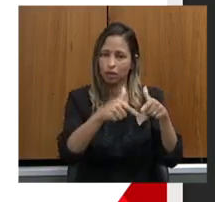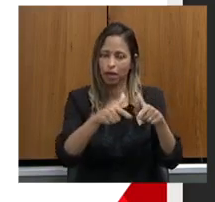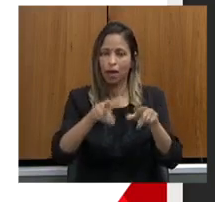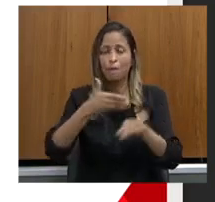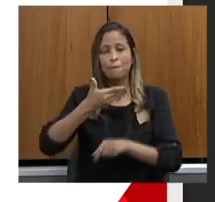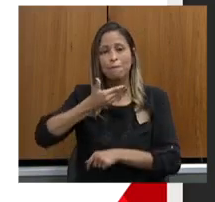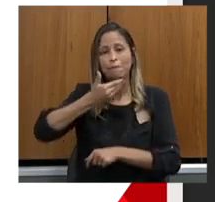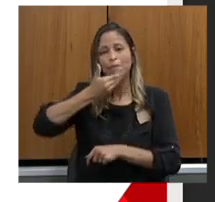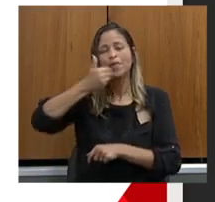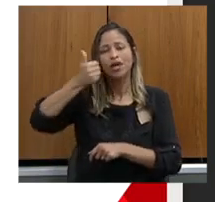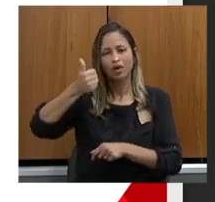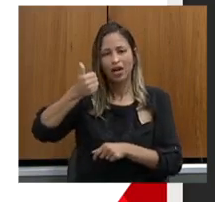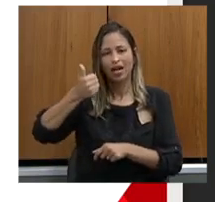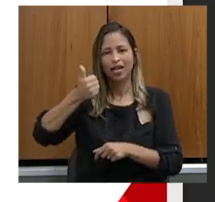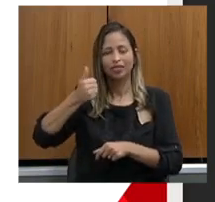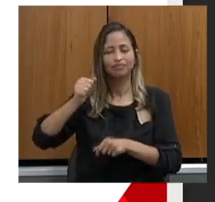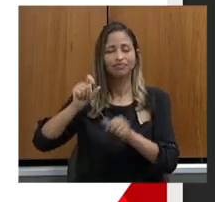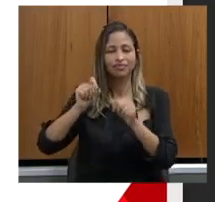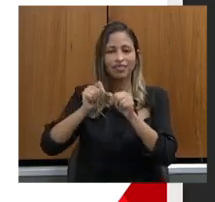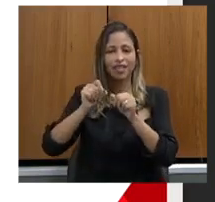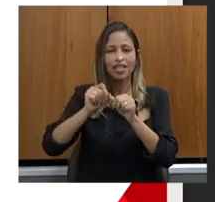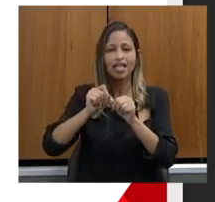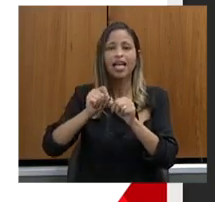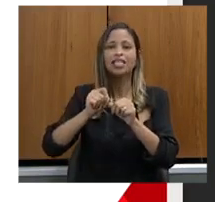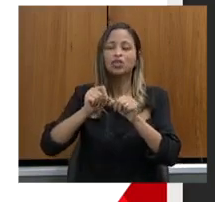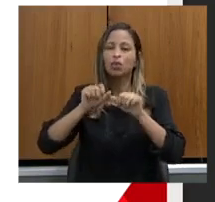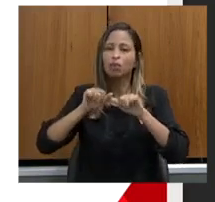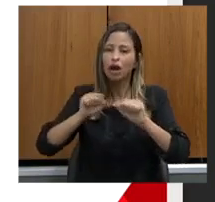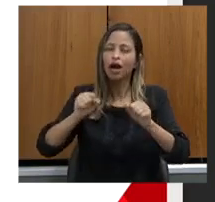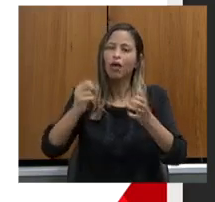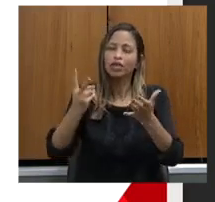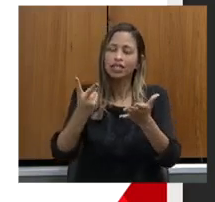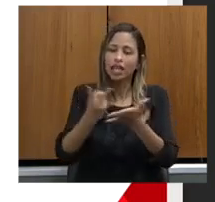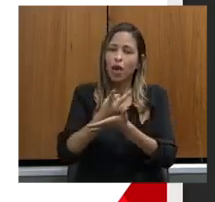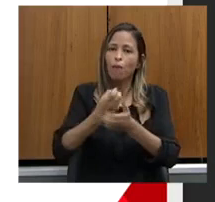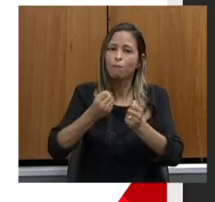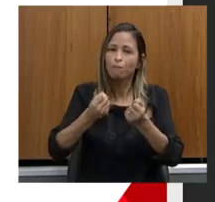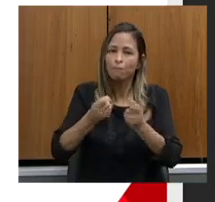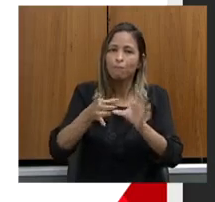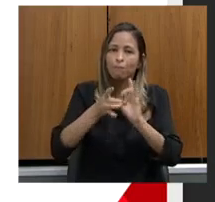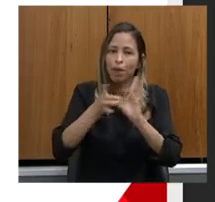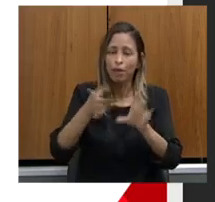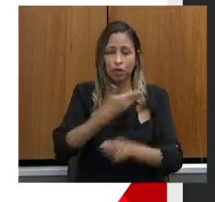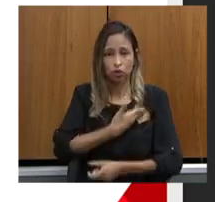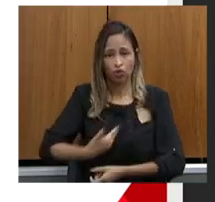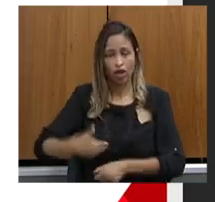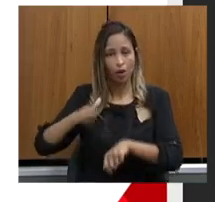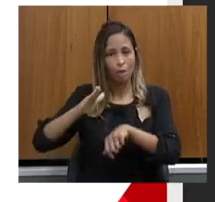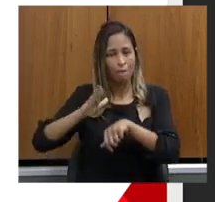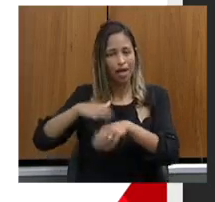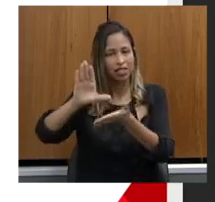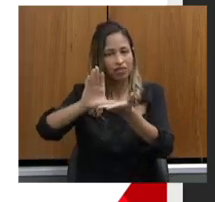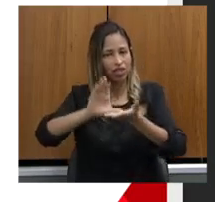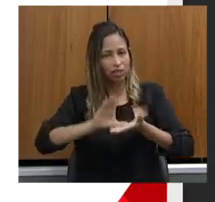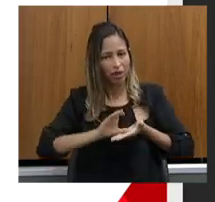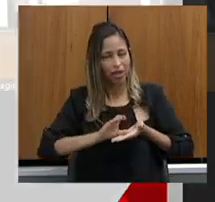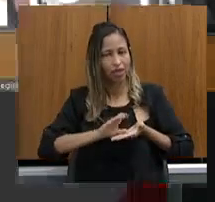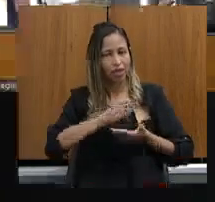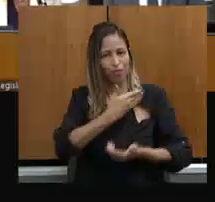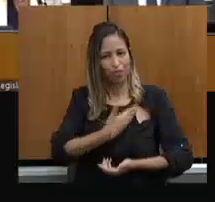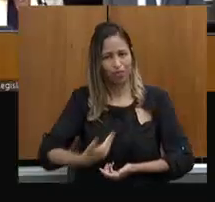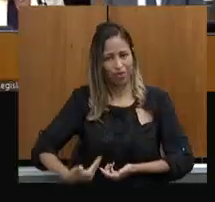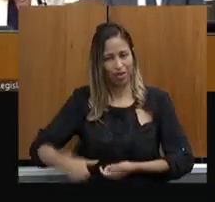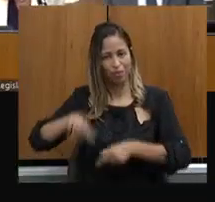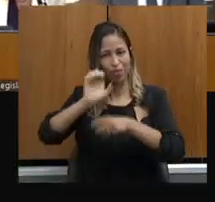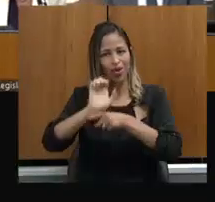melhora melhorasse aplicação e prestação de serviços públicos e que permite ainda que o governo traga mais investimentos para o Estado então